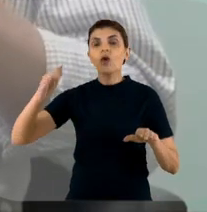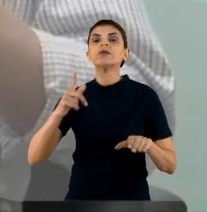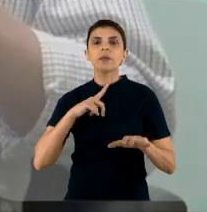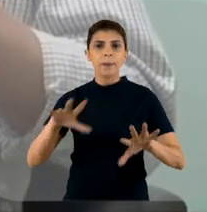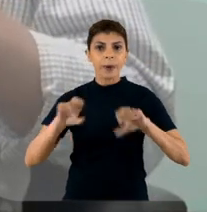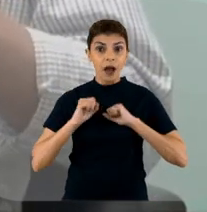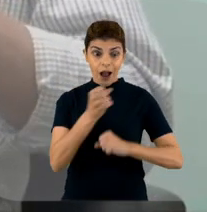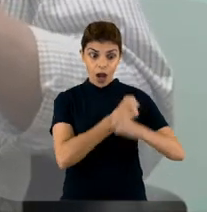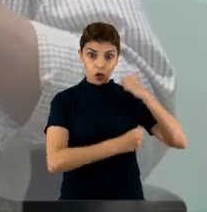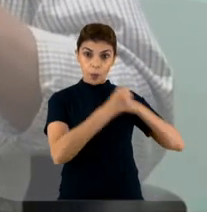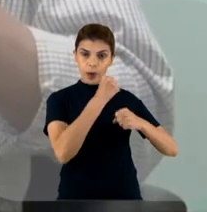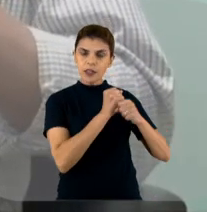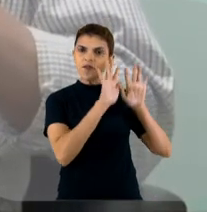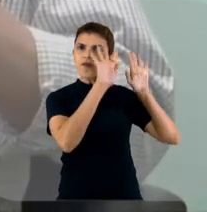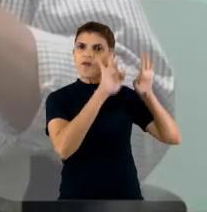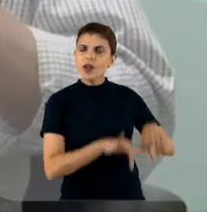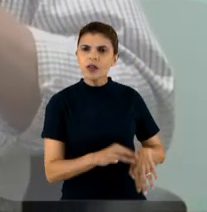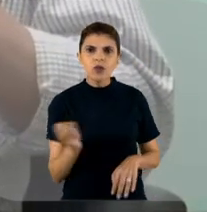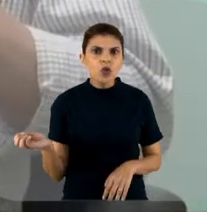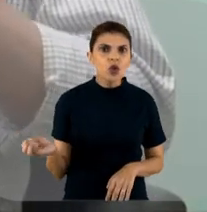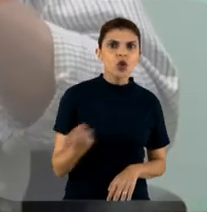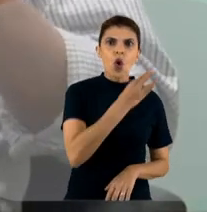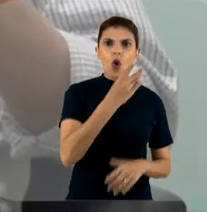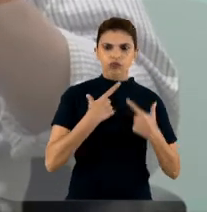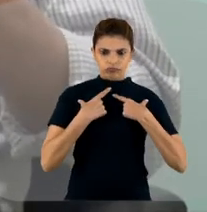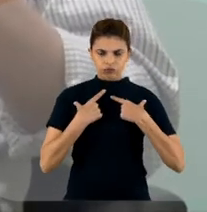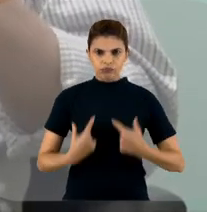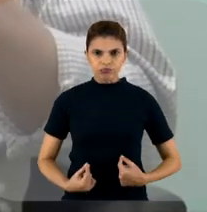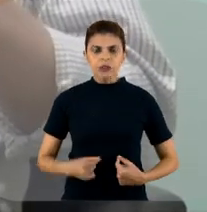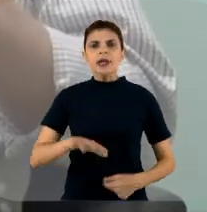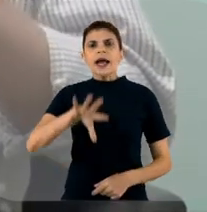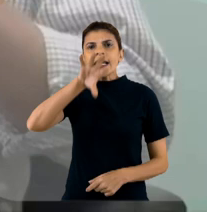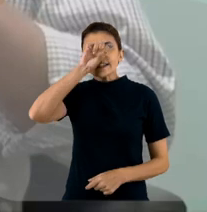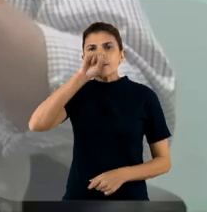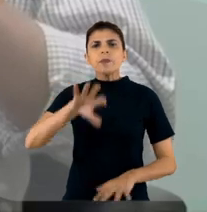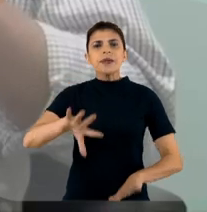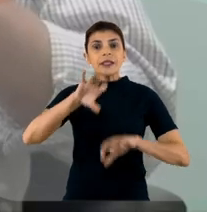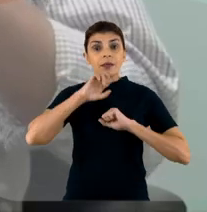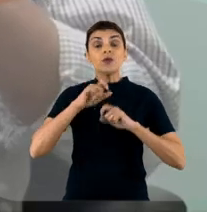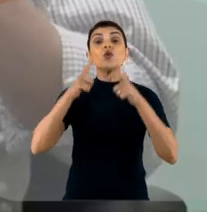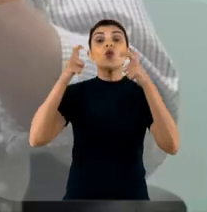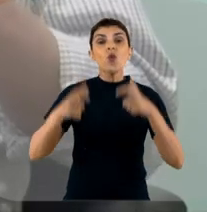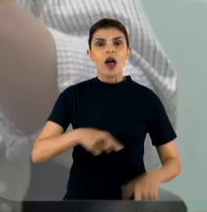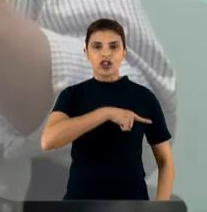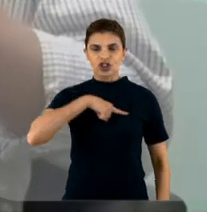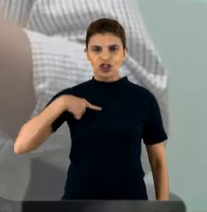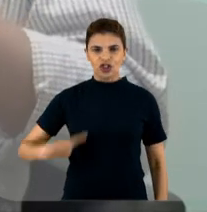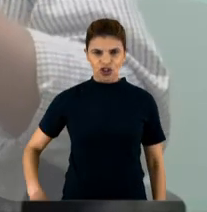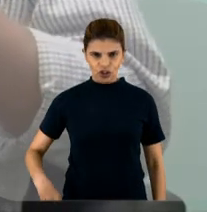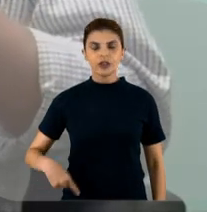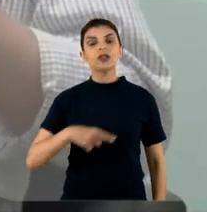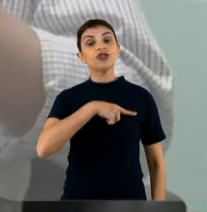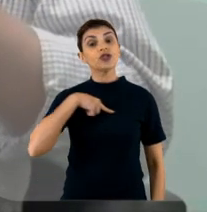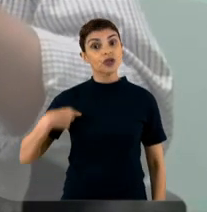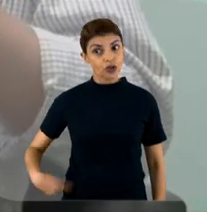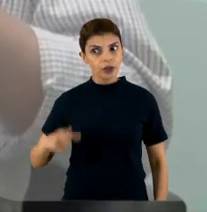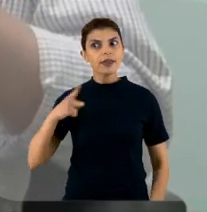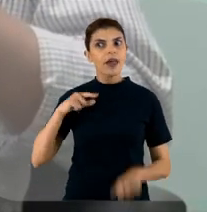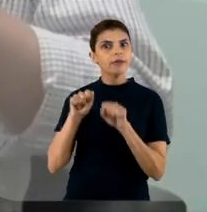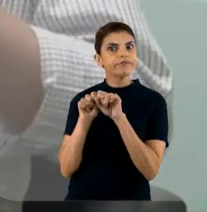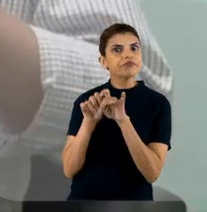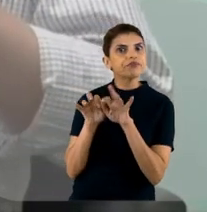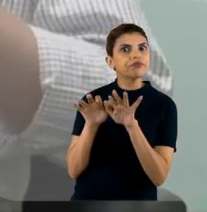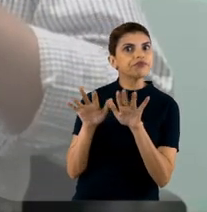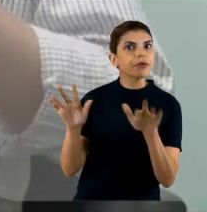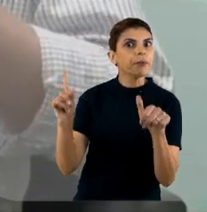partir do do final do ano passado é um novo quadro respiratório né quadros graves inicialmente nessa nessa província eh